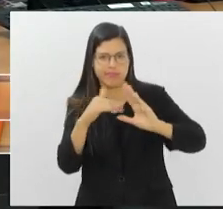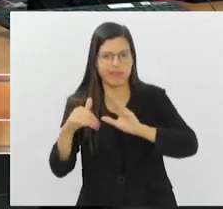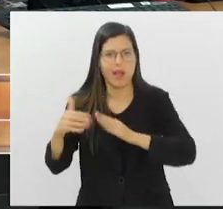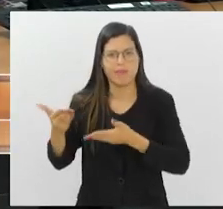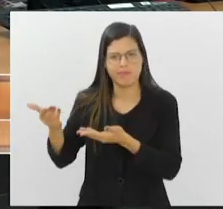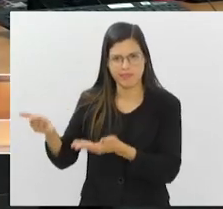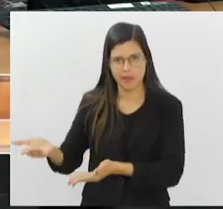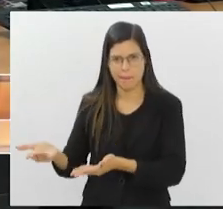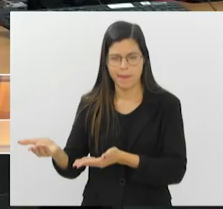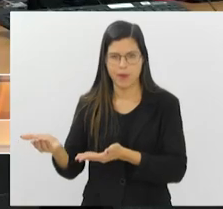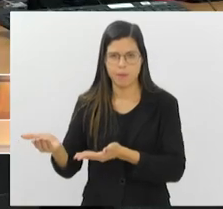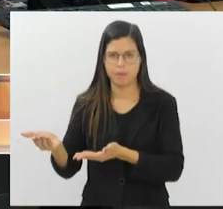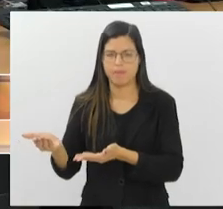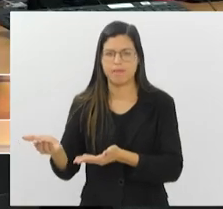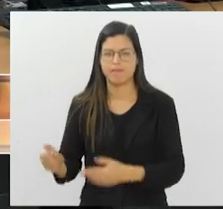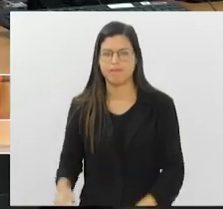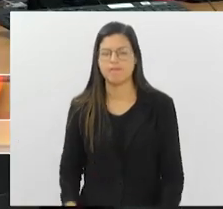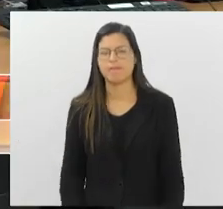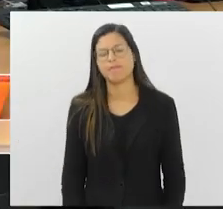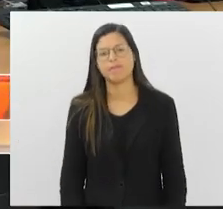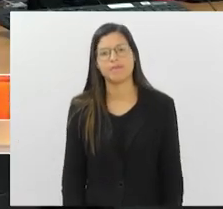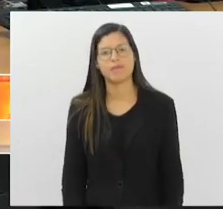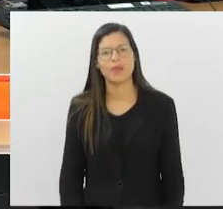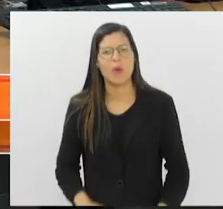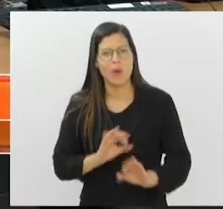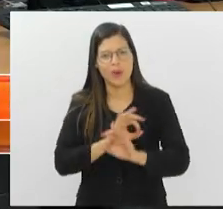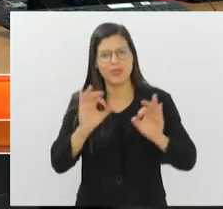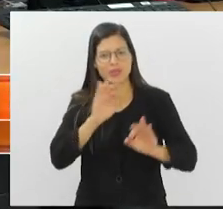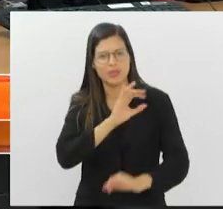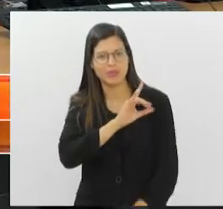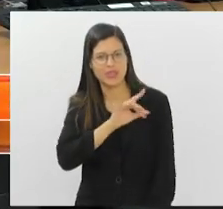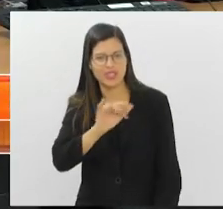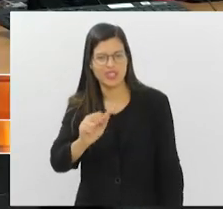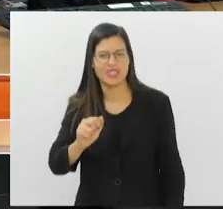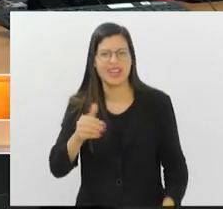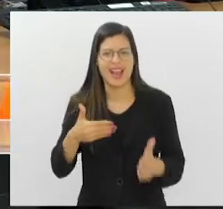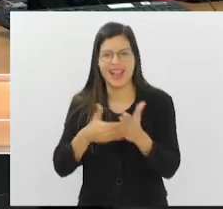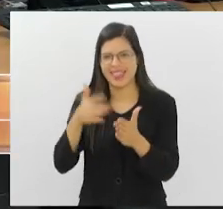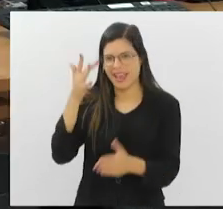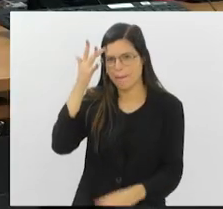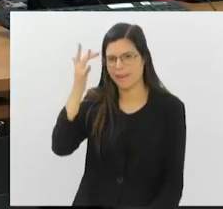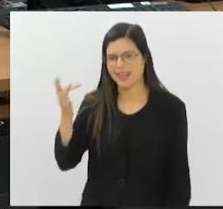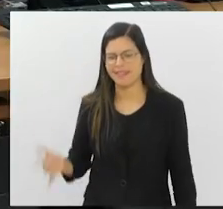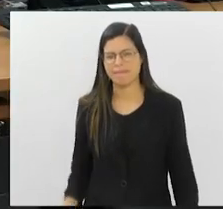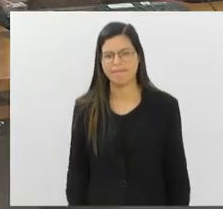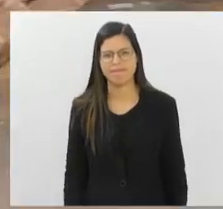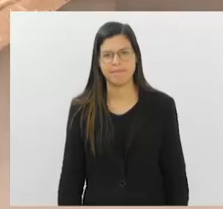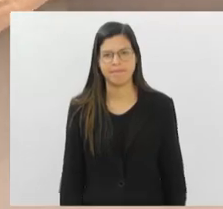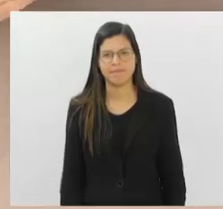@ alerj.rj.gov.br um ótimo dia para você e até